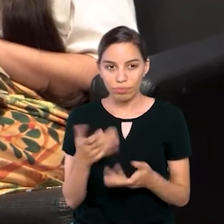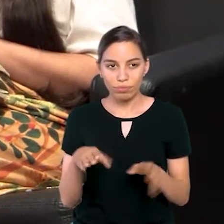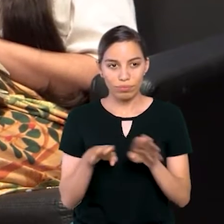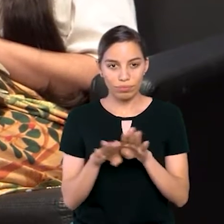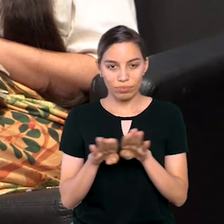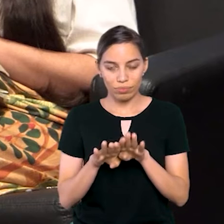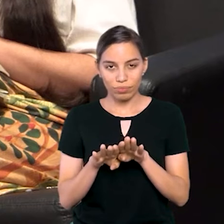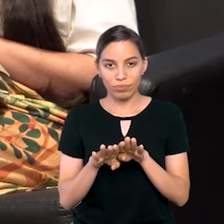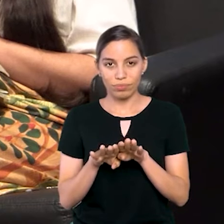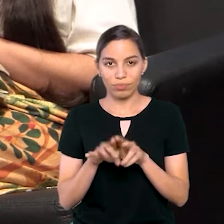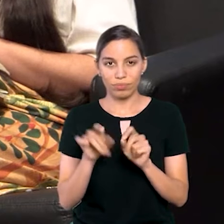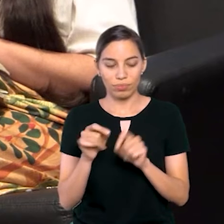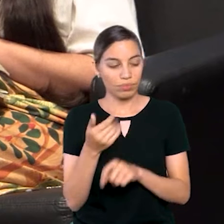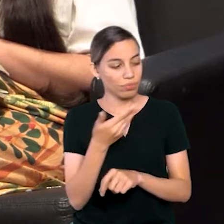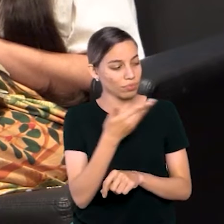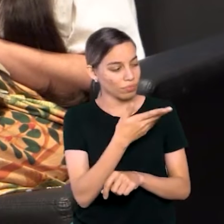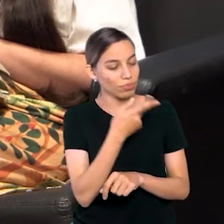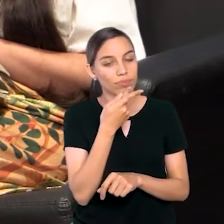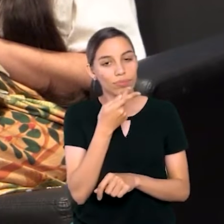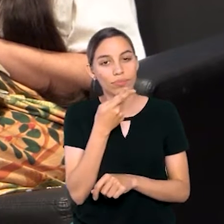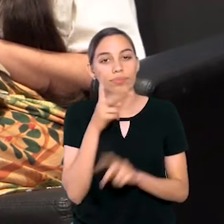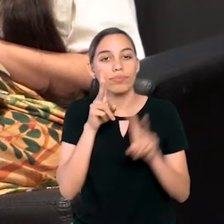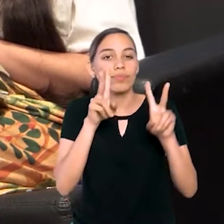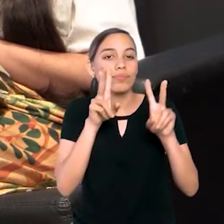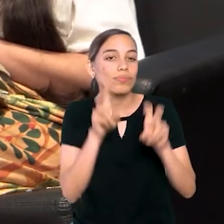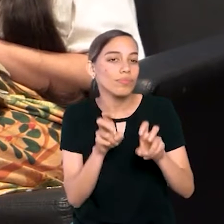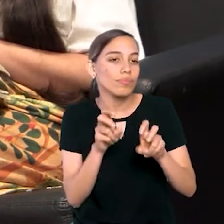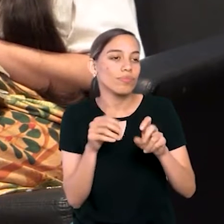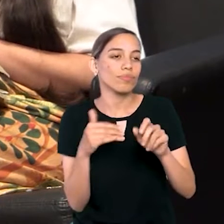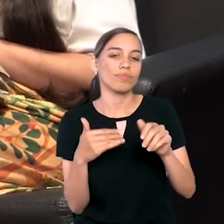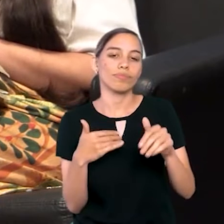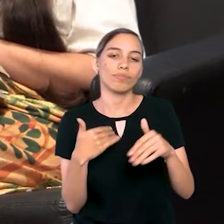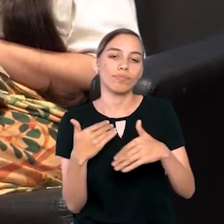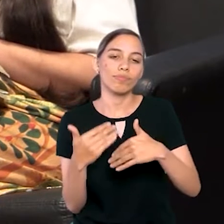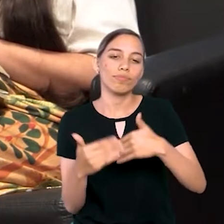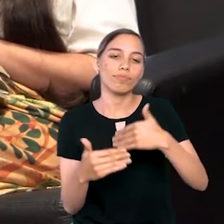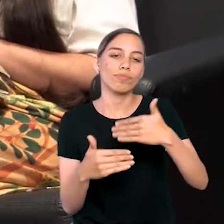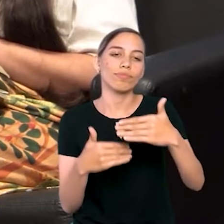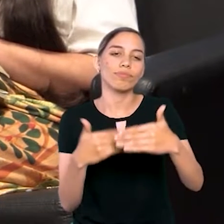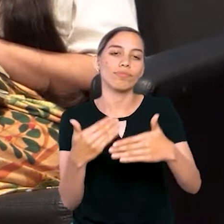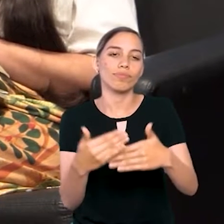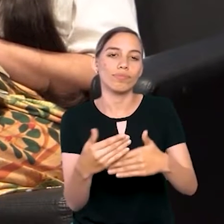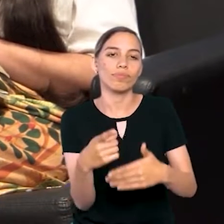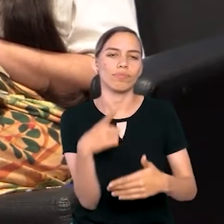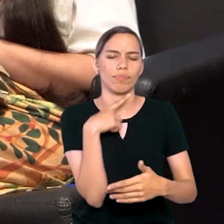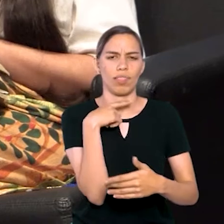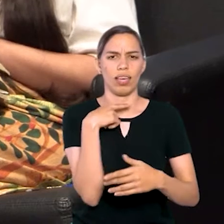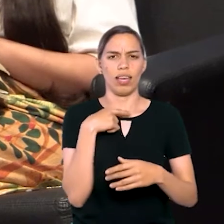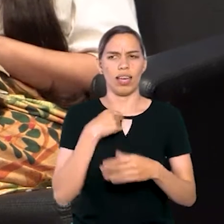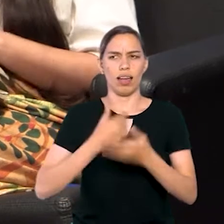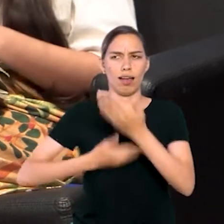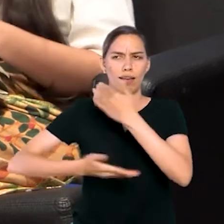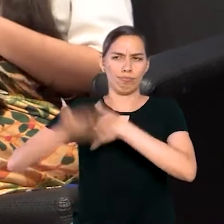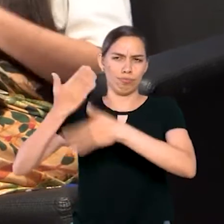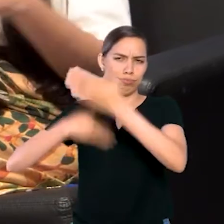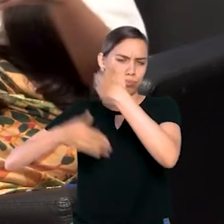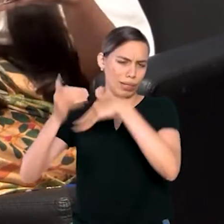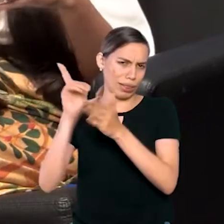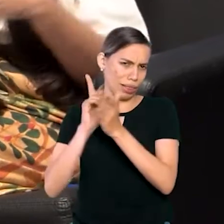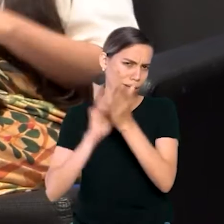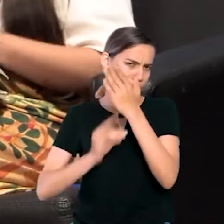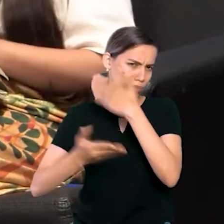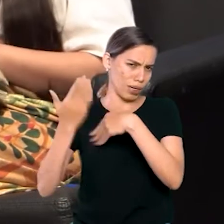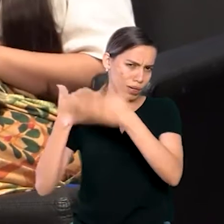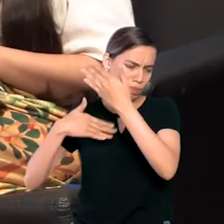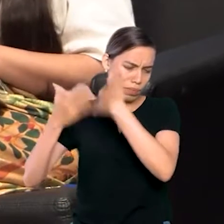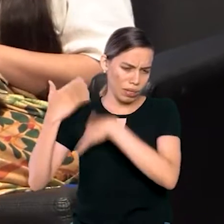escutar um pouquinho mais o senhor, né, falando sobre essa trajetória que já vem de muitas décadas, né, antes mesmo que a maioria